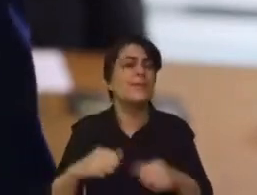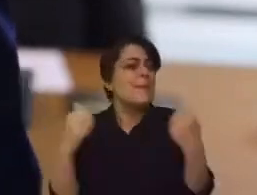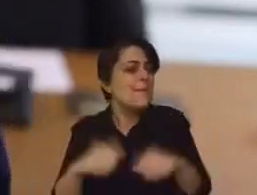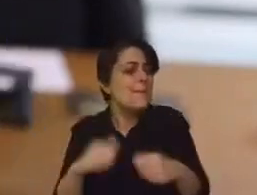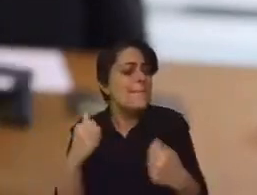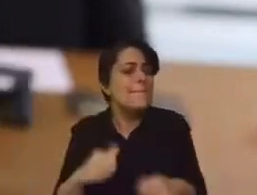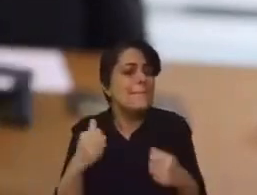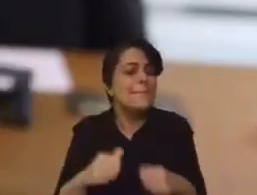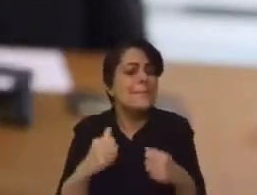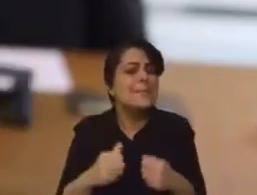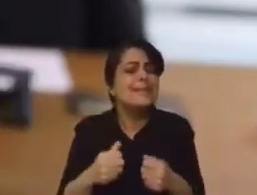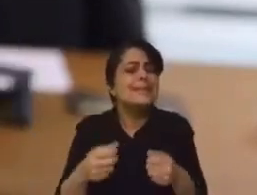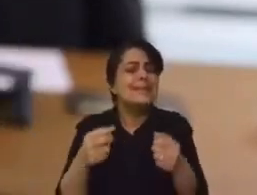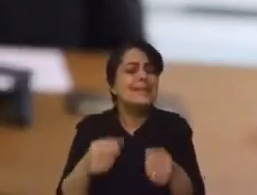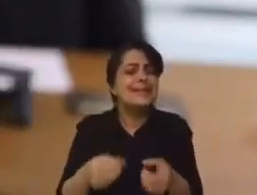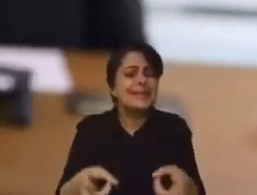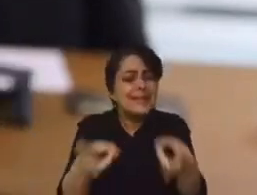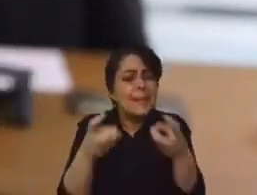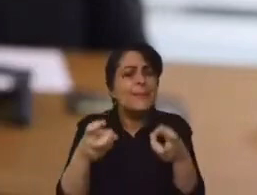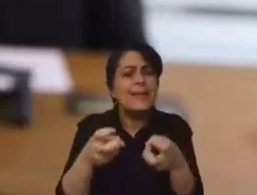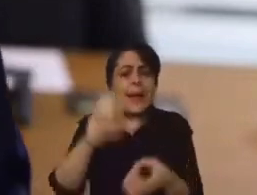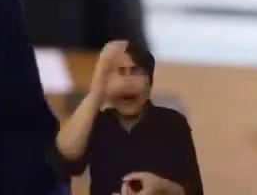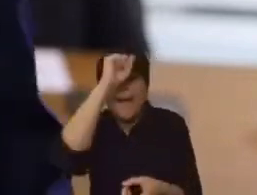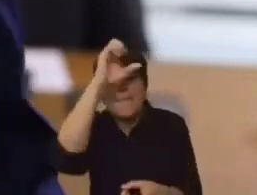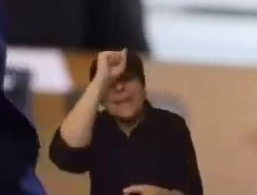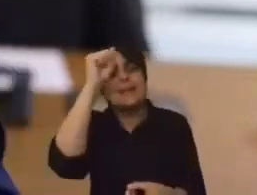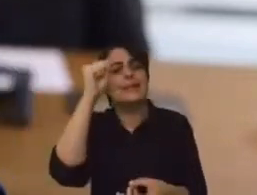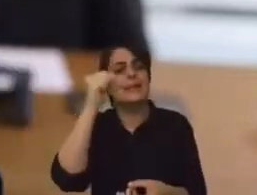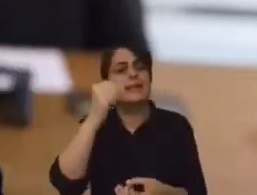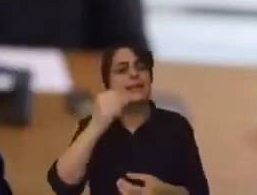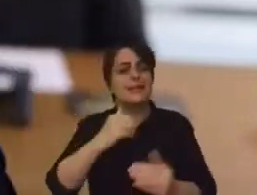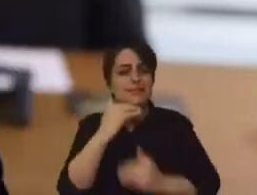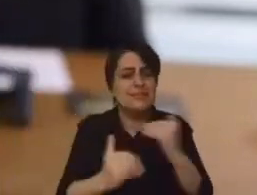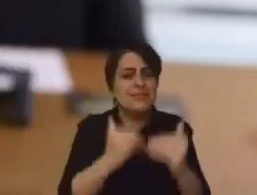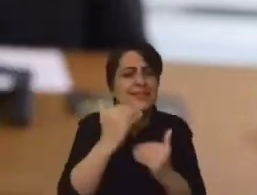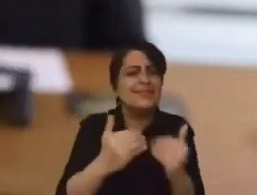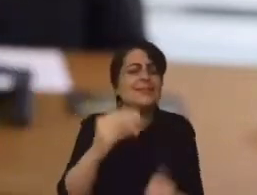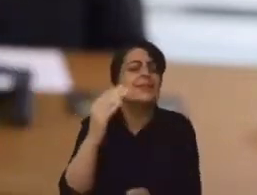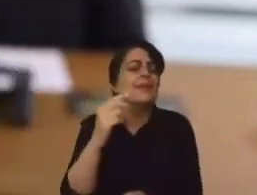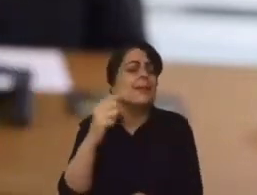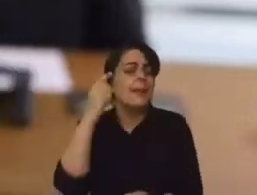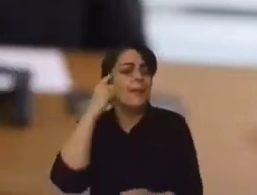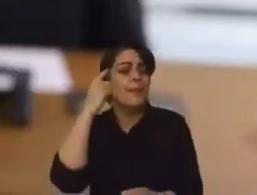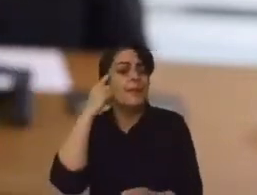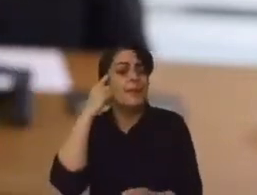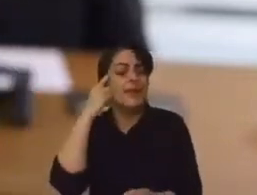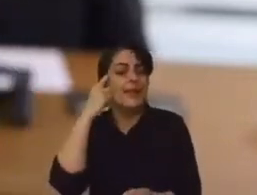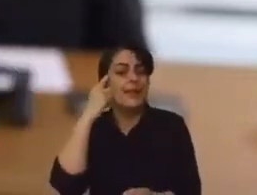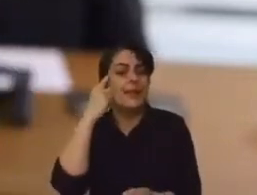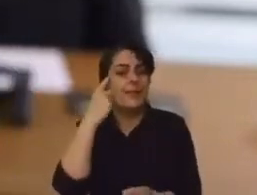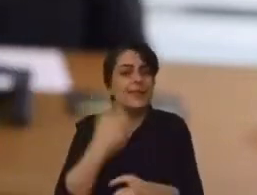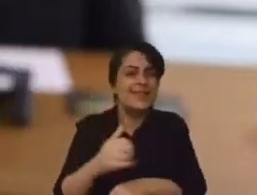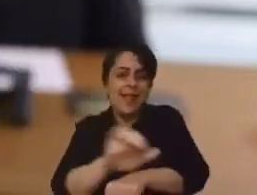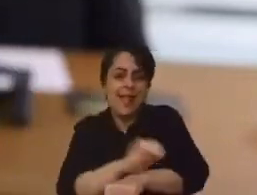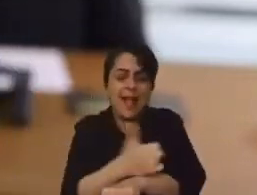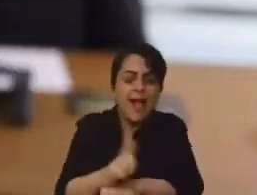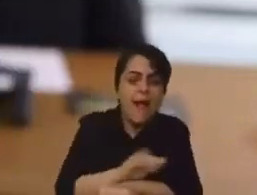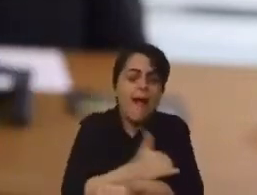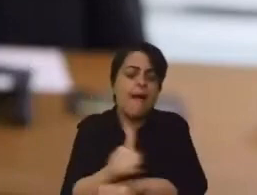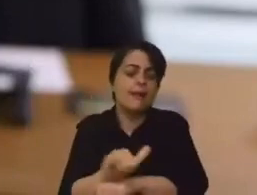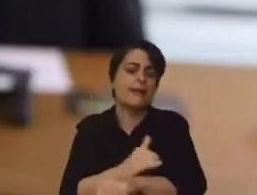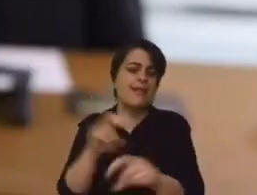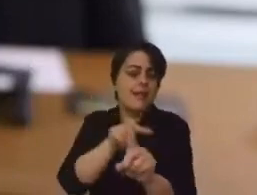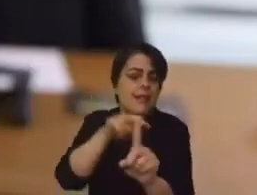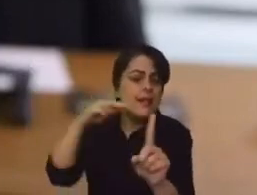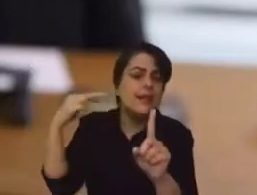para aprender muito, e tentar criar um novo paradigma de representatividade para o movimento